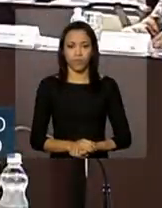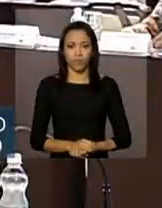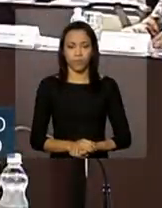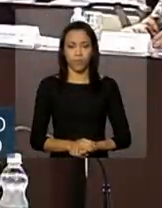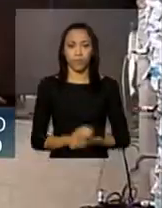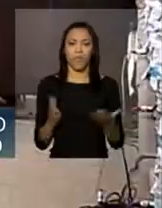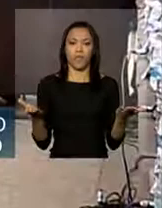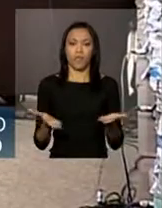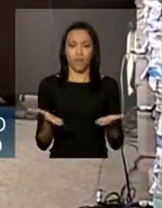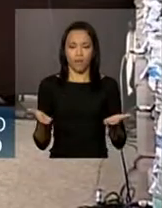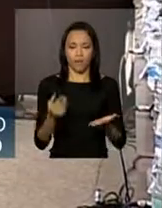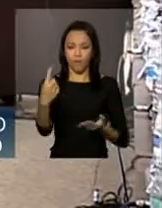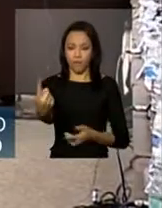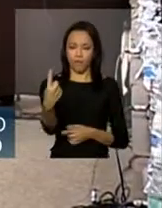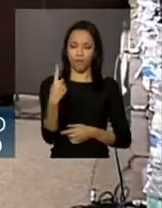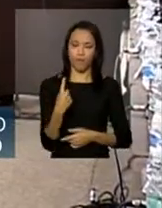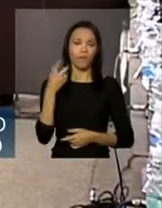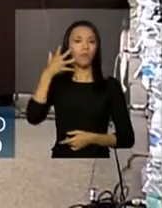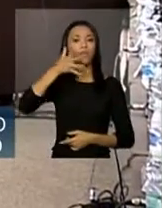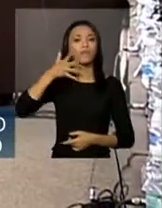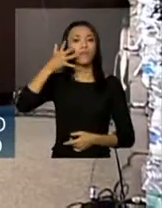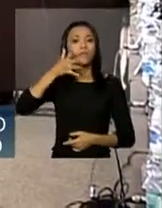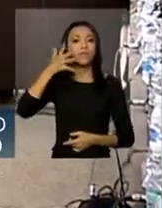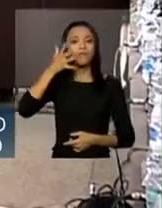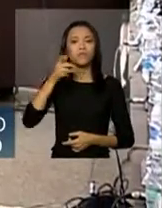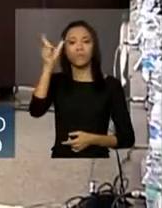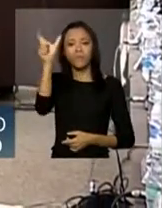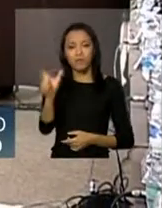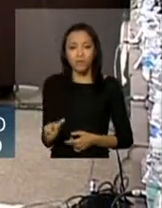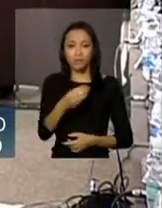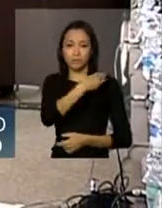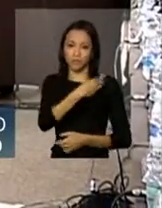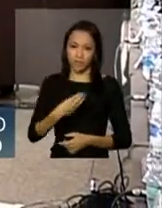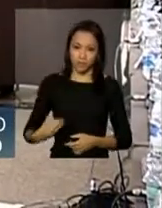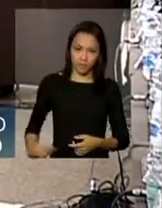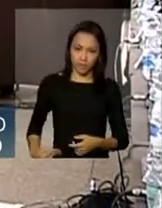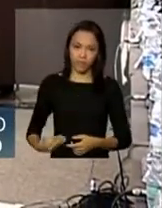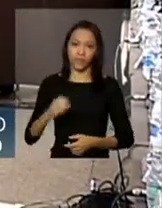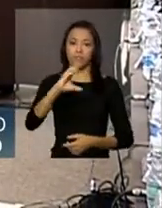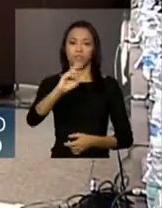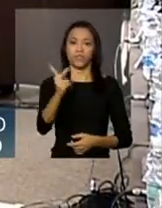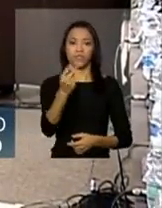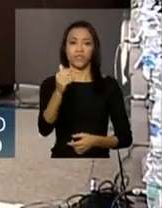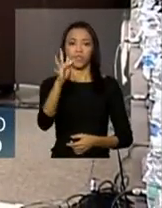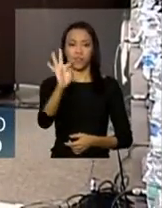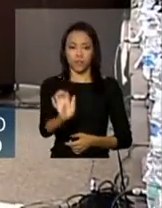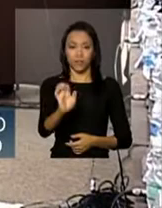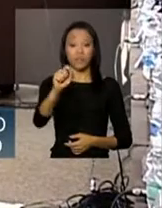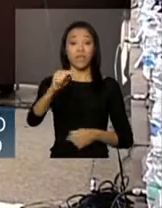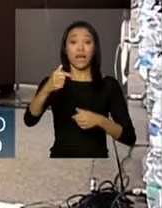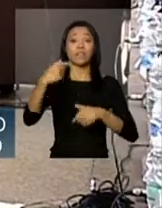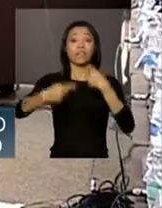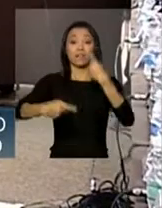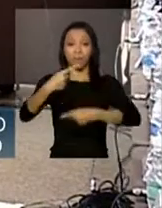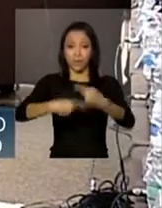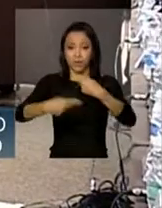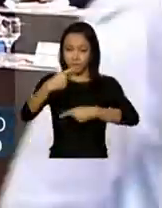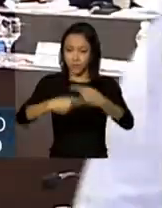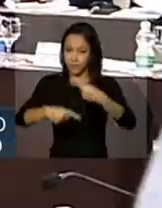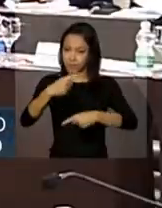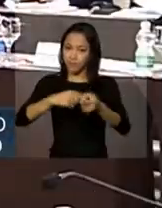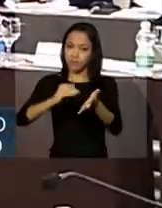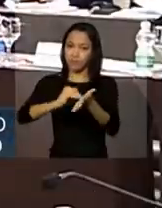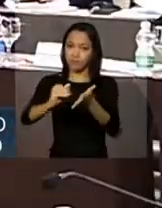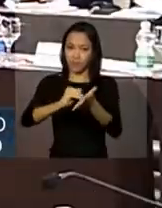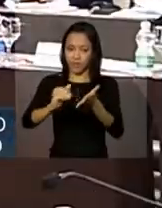Neste momento, fará uso da palavra a excelentíssima senhora ministra de Estado-Chefe da Secretaria de Políticas de Promoção da Igualdade